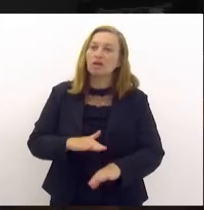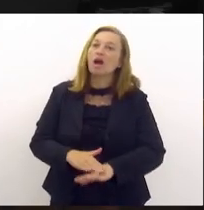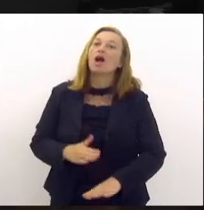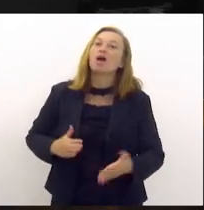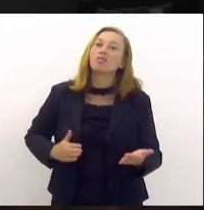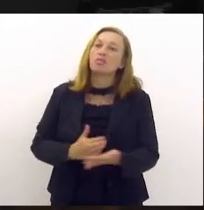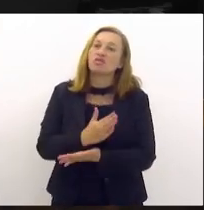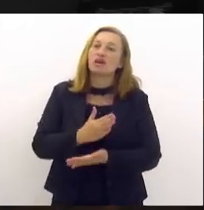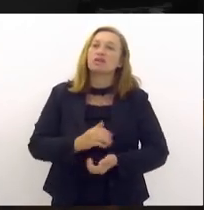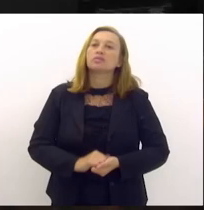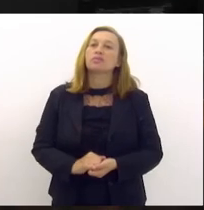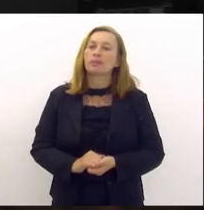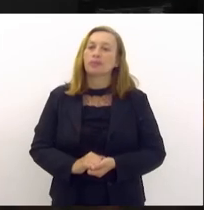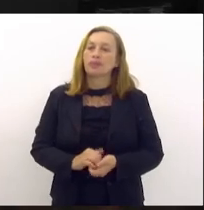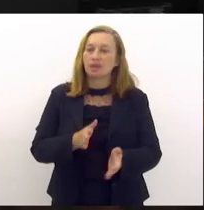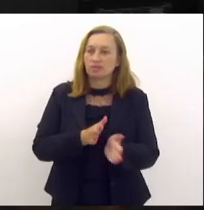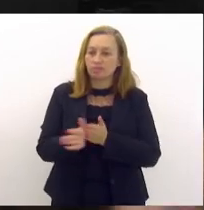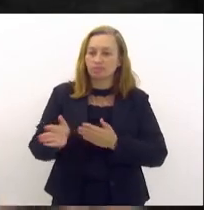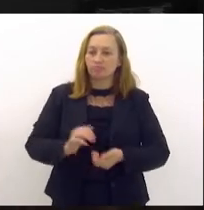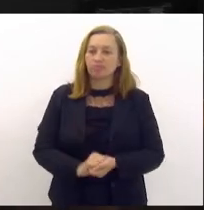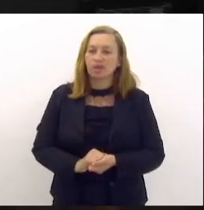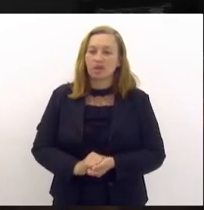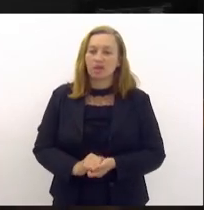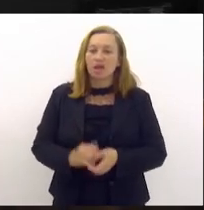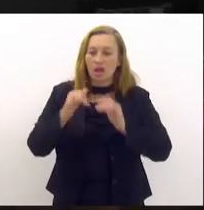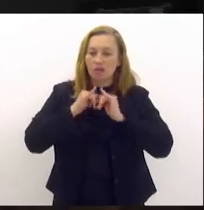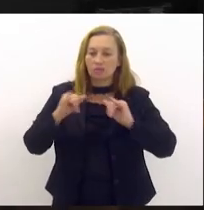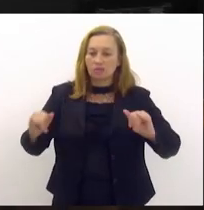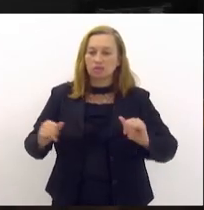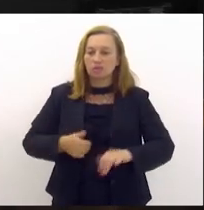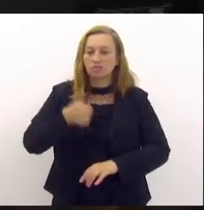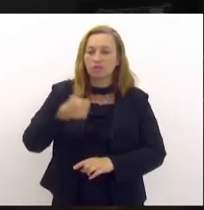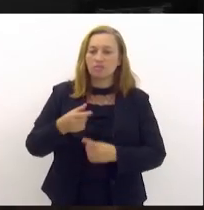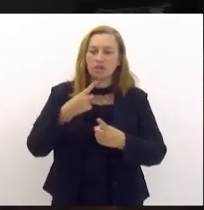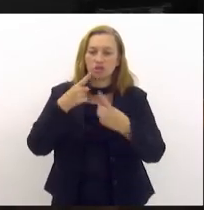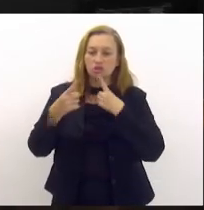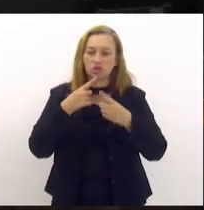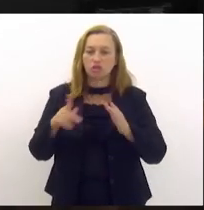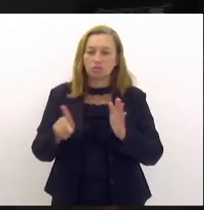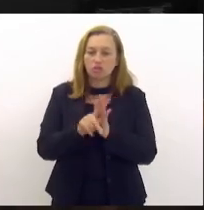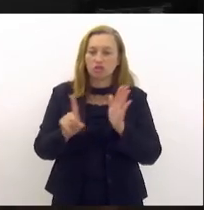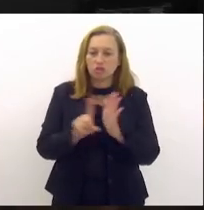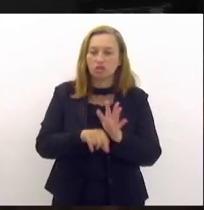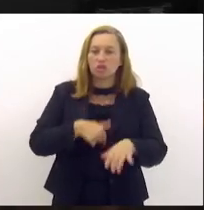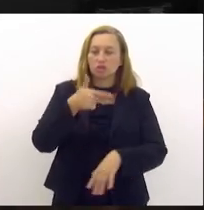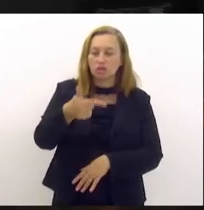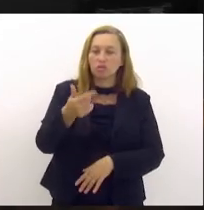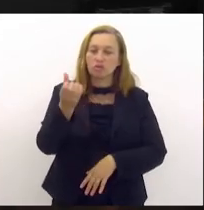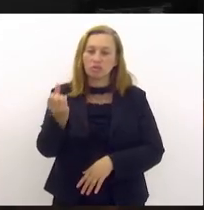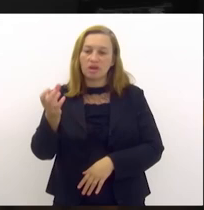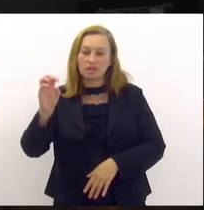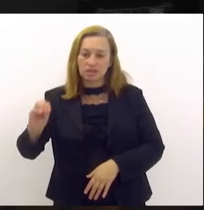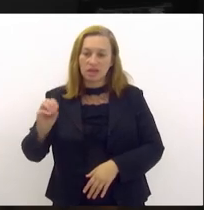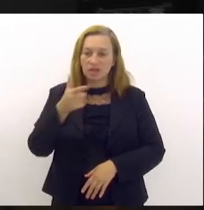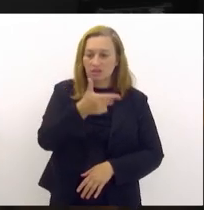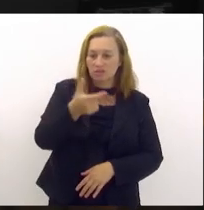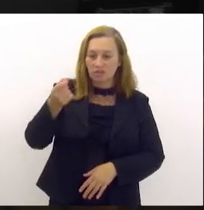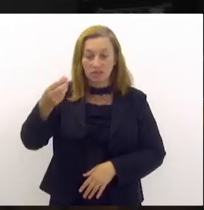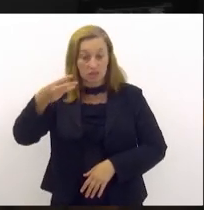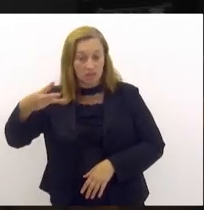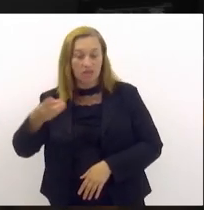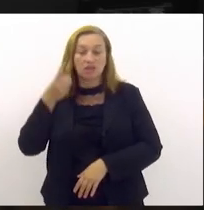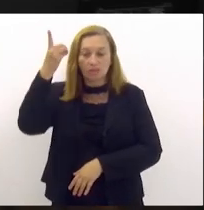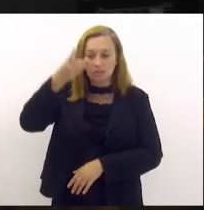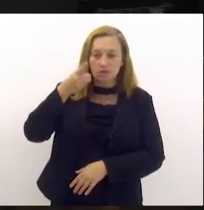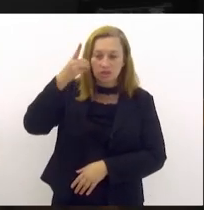estão. Aprovado, vai autógrafo. Anuncio, em primeira discussão, projeto de lei número 260, de 23, de